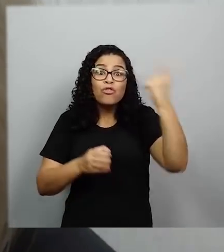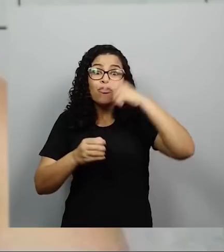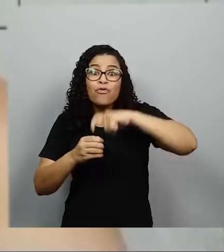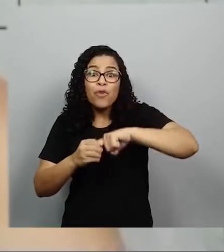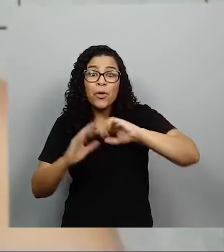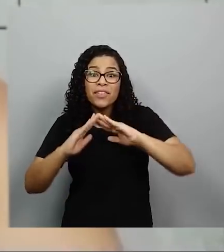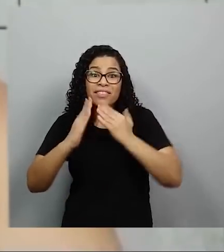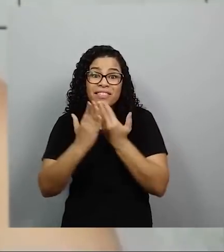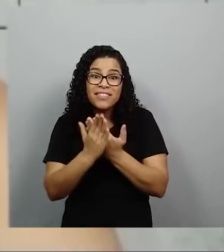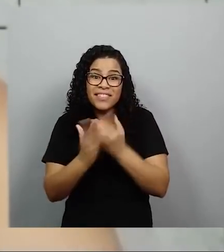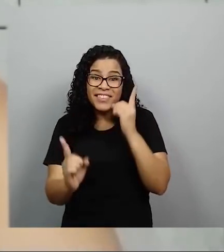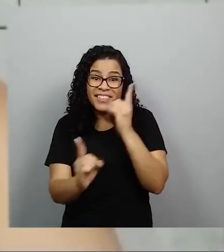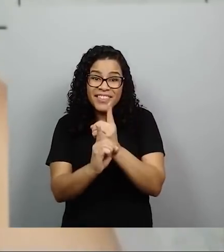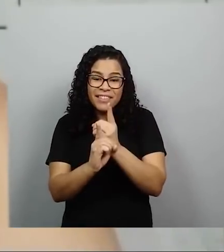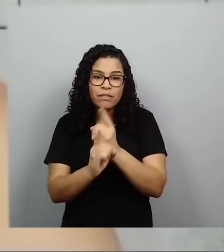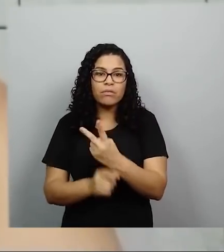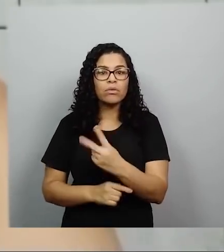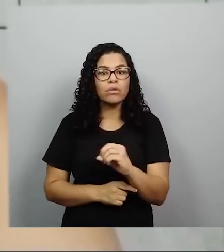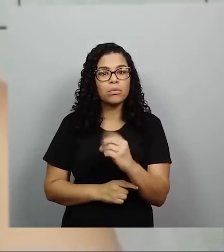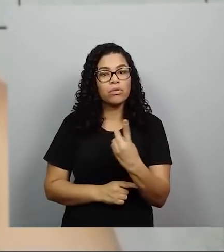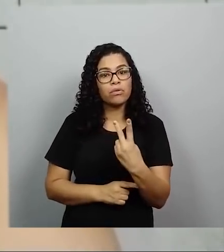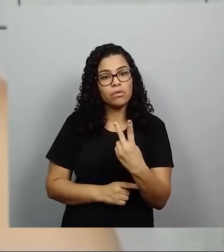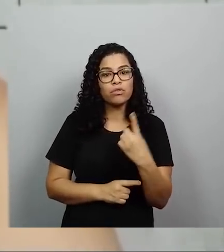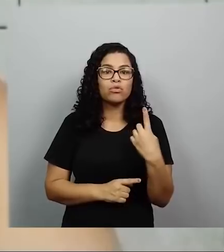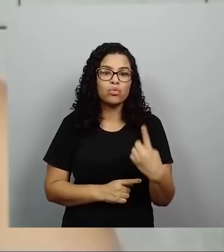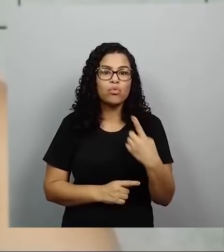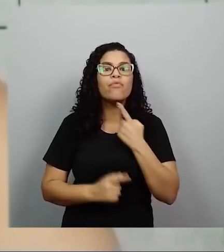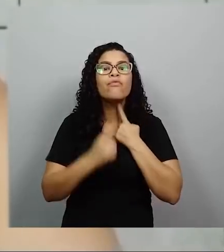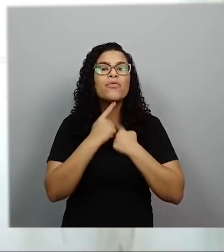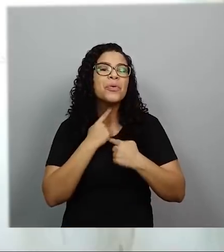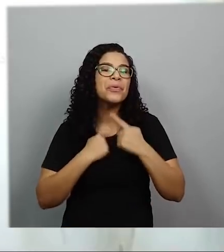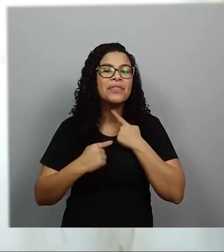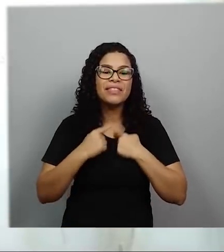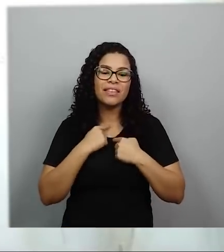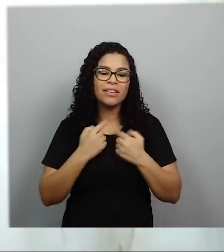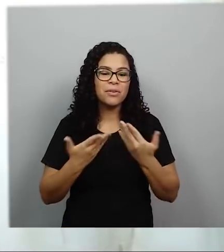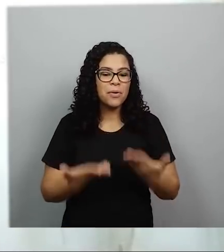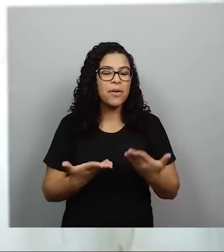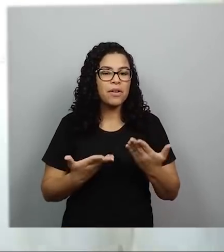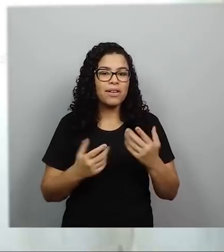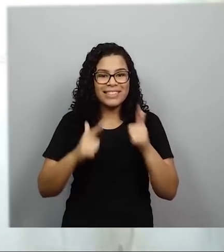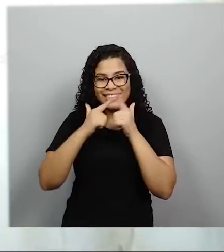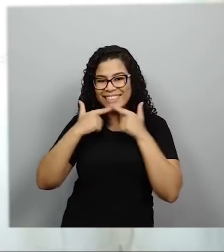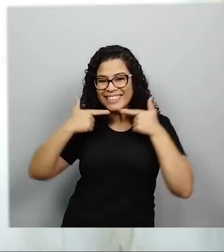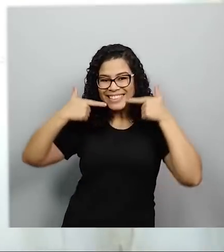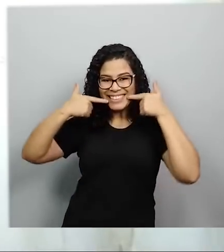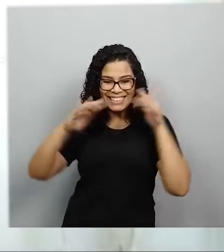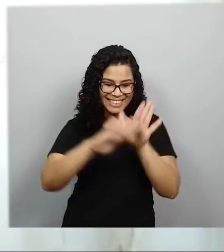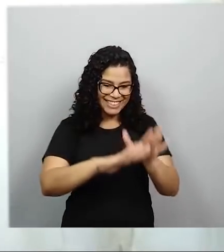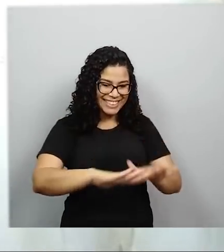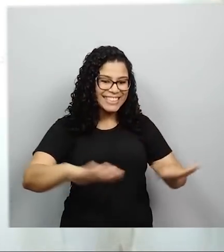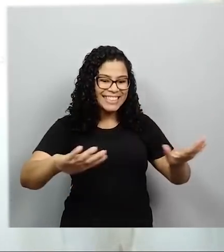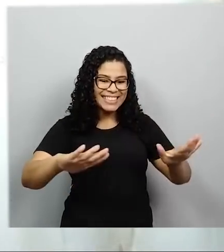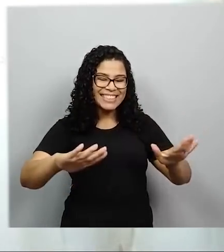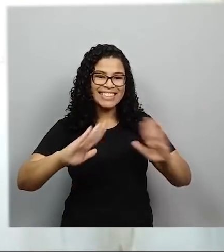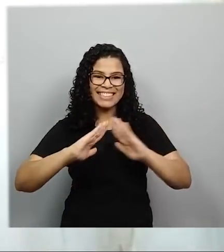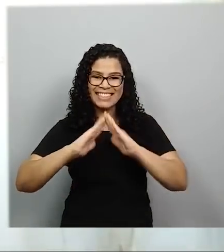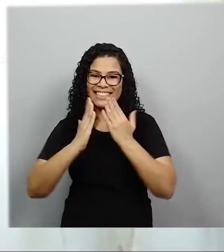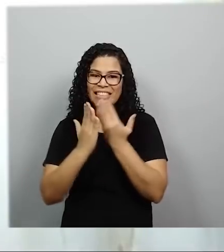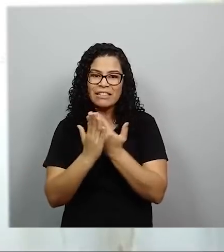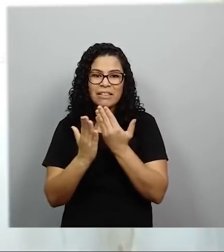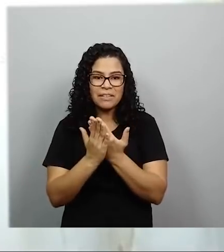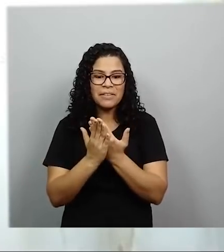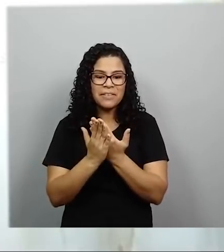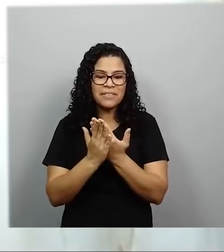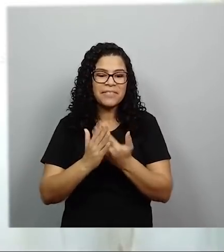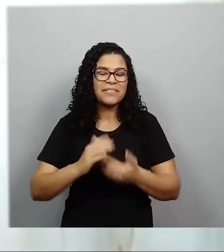novamente. Para o ano de 2021, temos muitos desejos. Queremos ver os sorrisos das crianças nas escolas, ainda